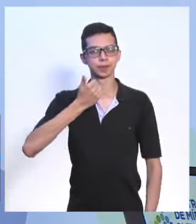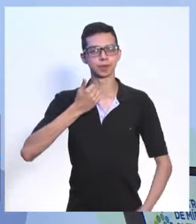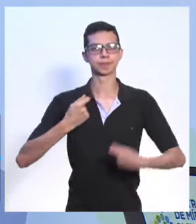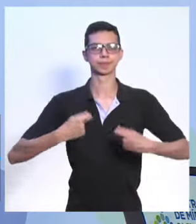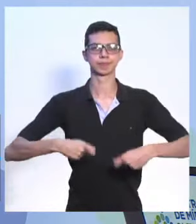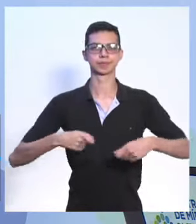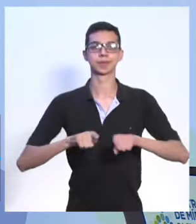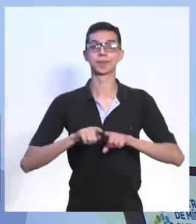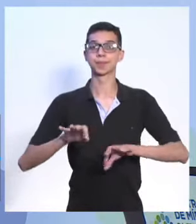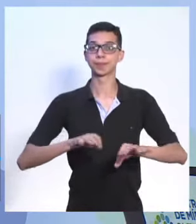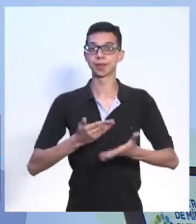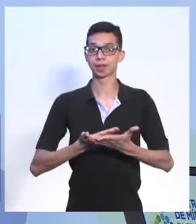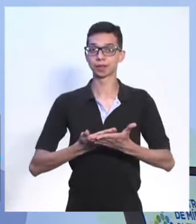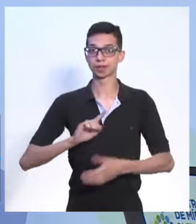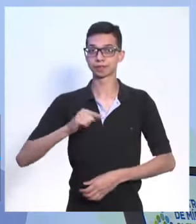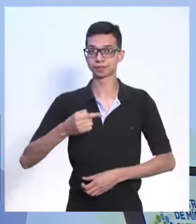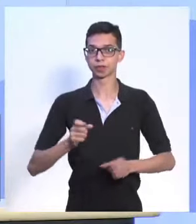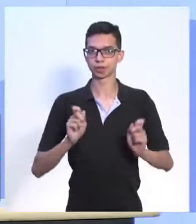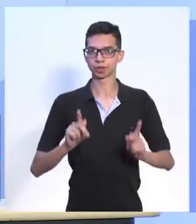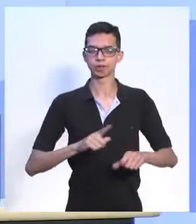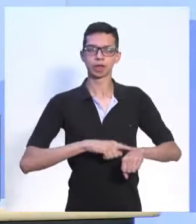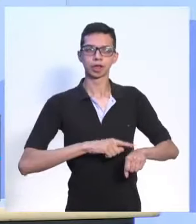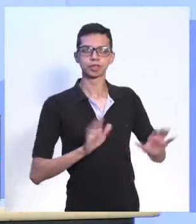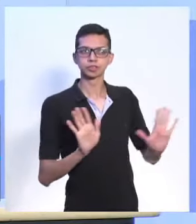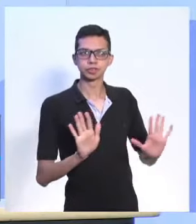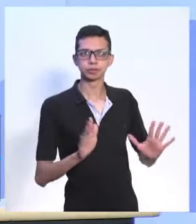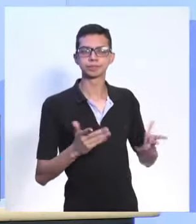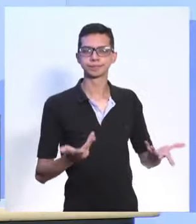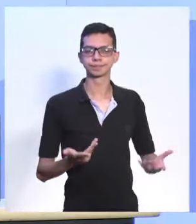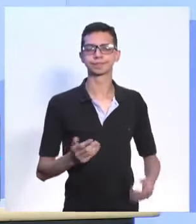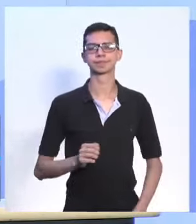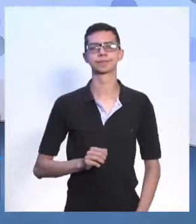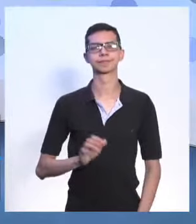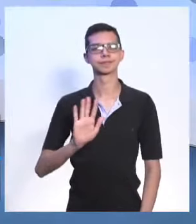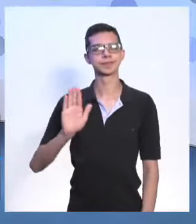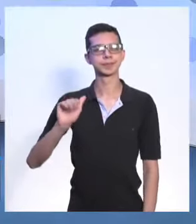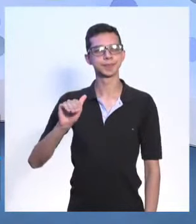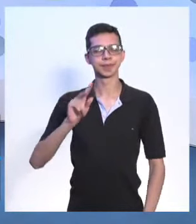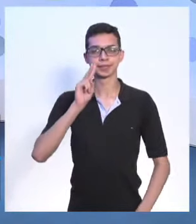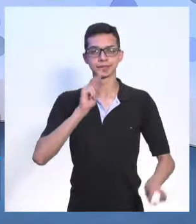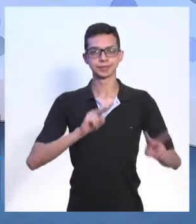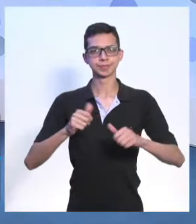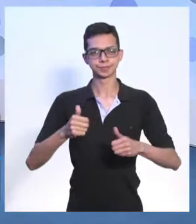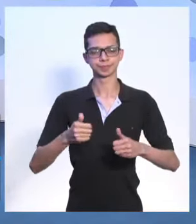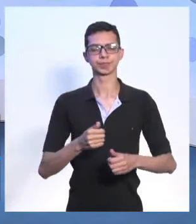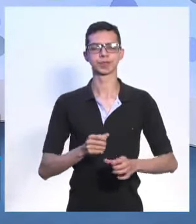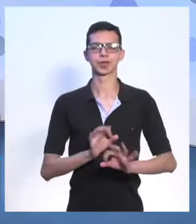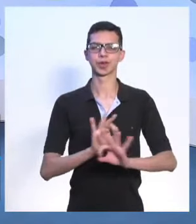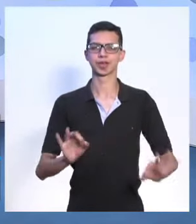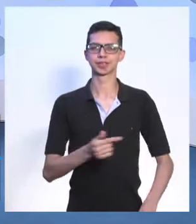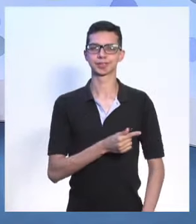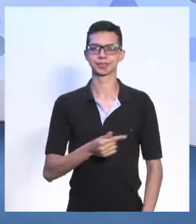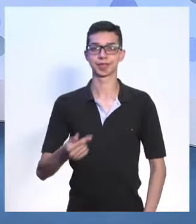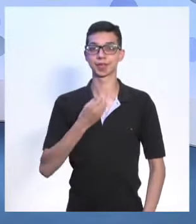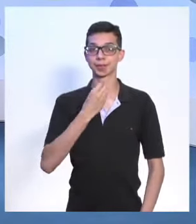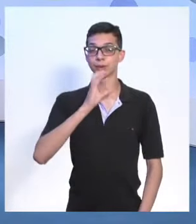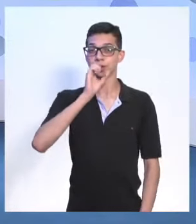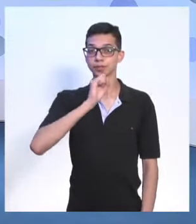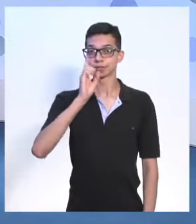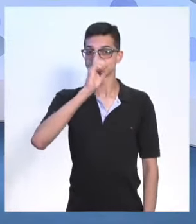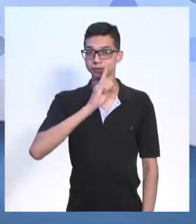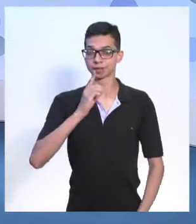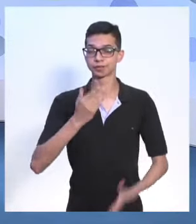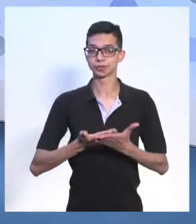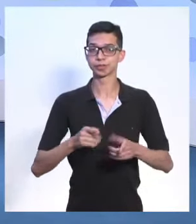preparar a próxima aula. Hora de falar tchau, Ed. That's it. See you. Bye-bye. Ok, so have a nice weekend, students. Um bom final de semana, students